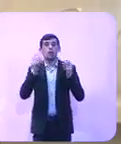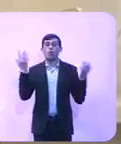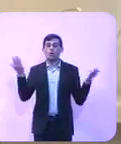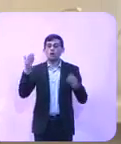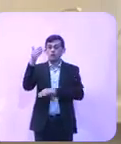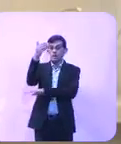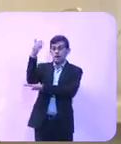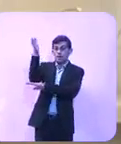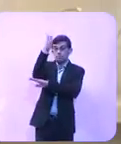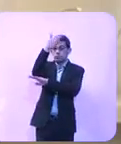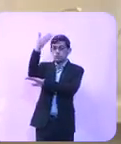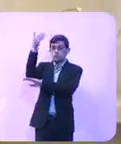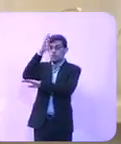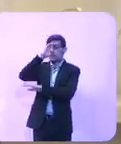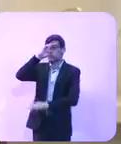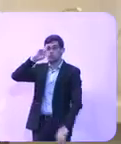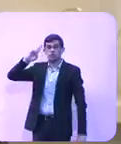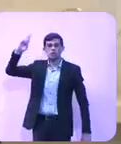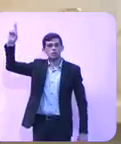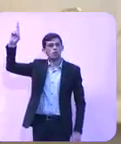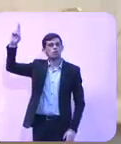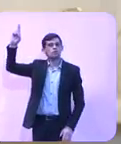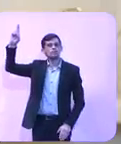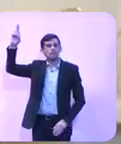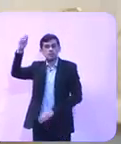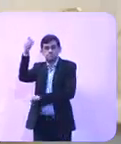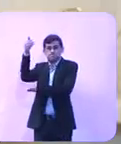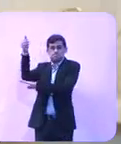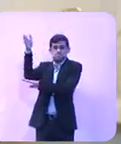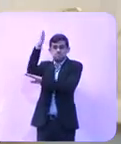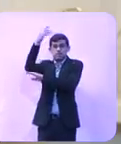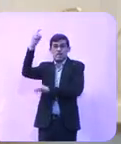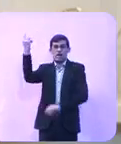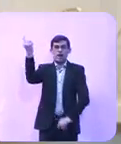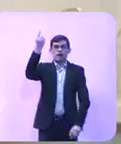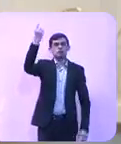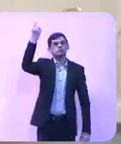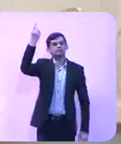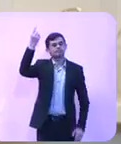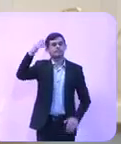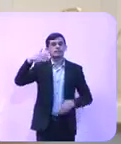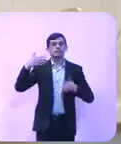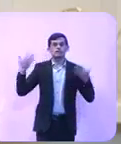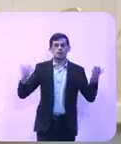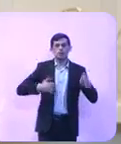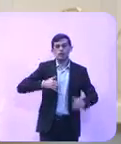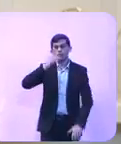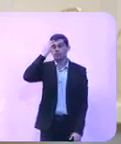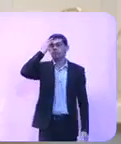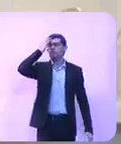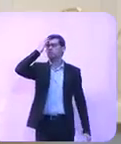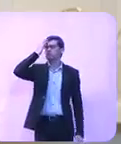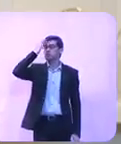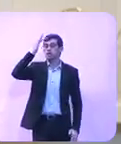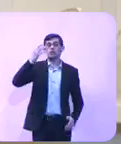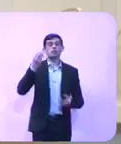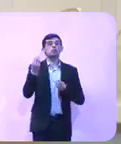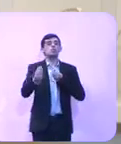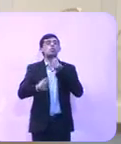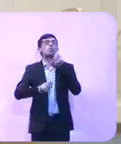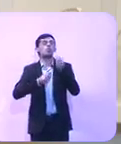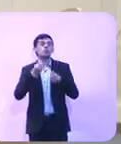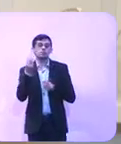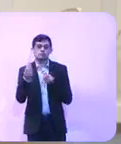a bandeira do Senhor vai ser flamulada. E aí, eu não sei exatamente como